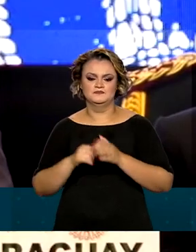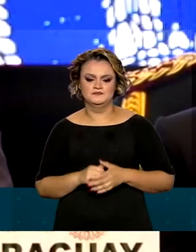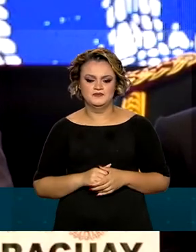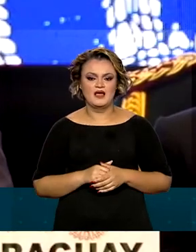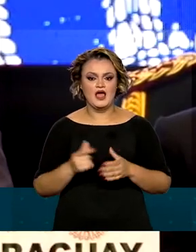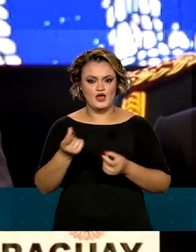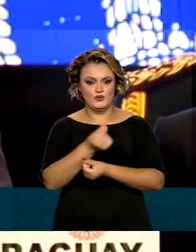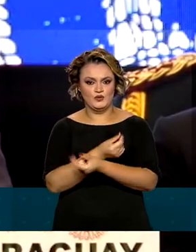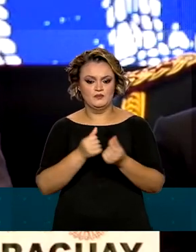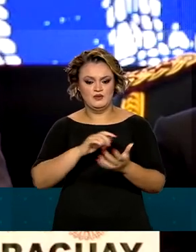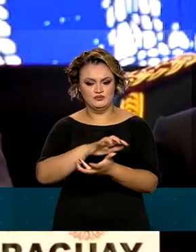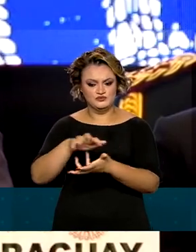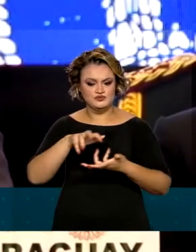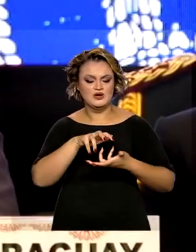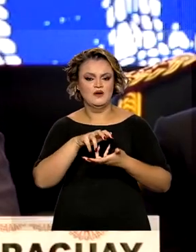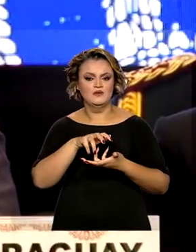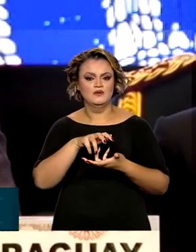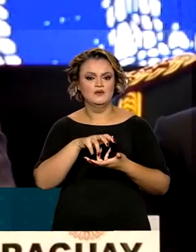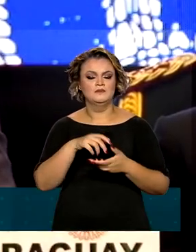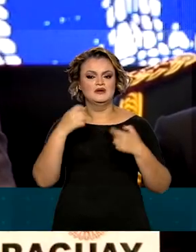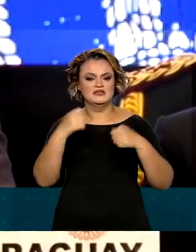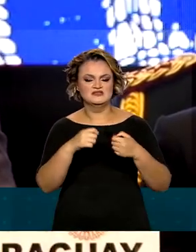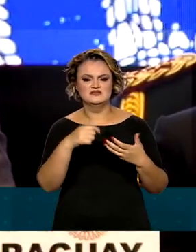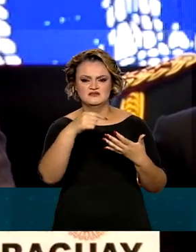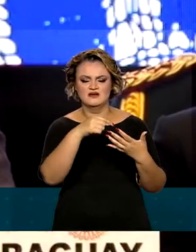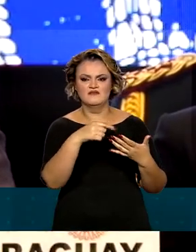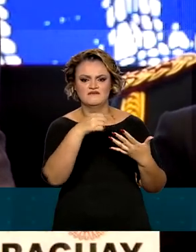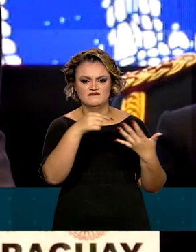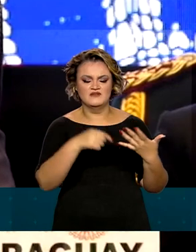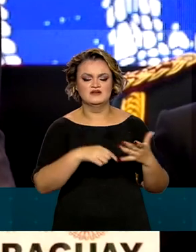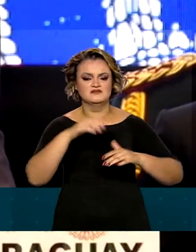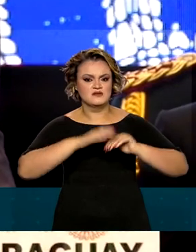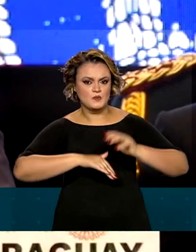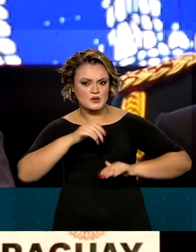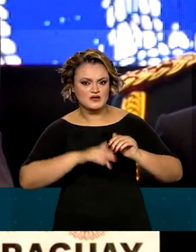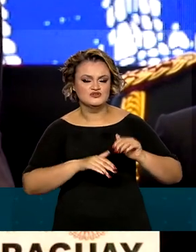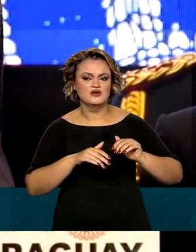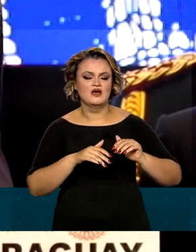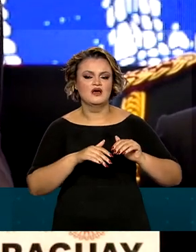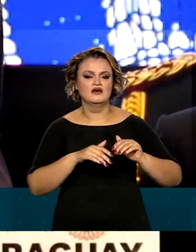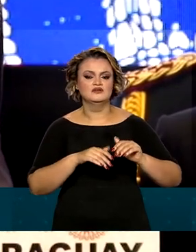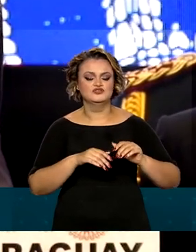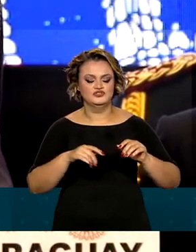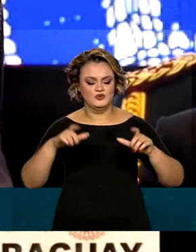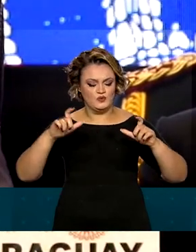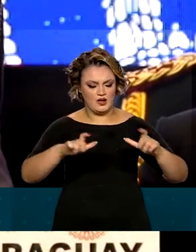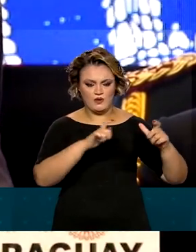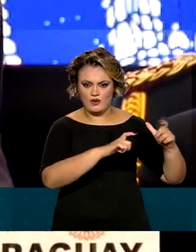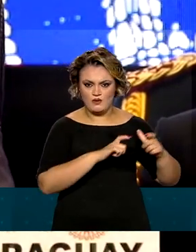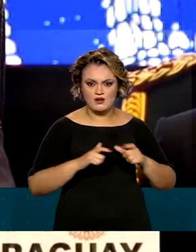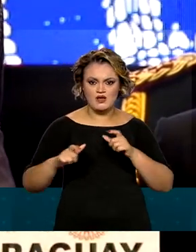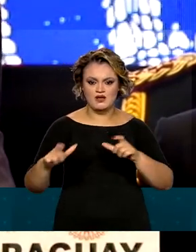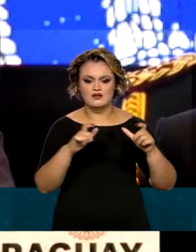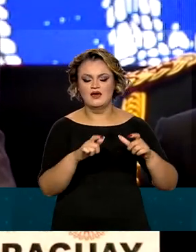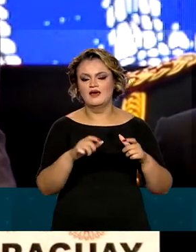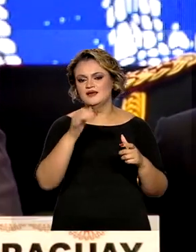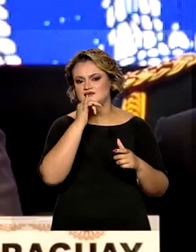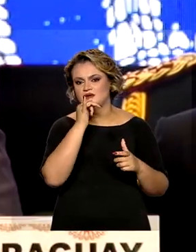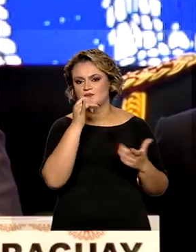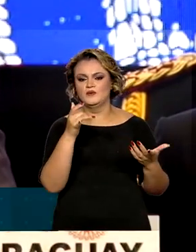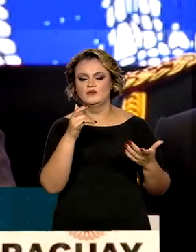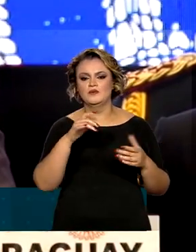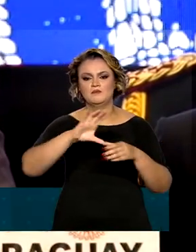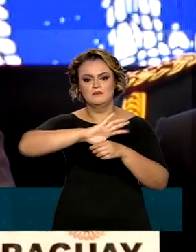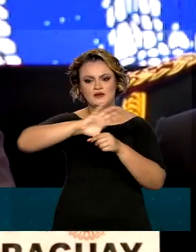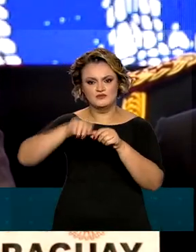a economia mundial alemania marca e nunca la consolidación de e como